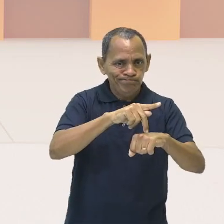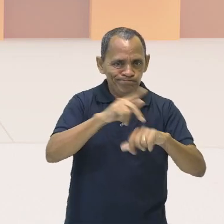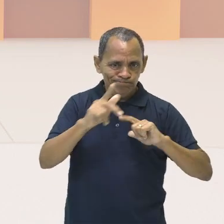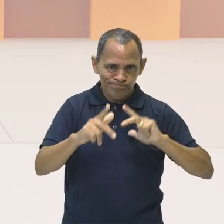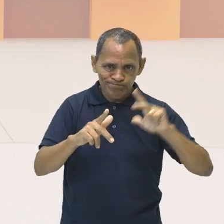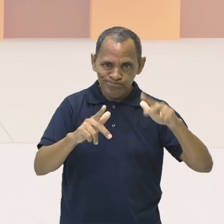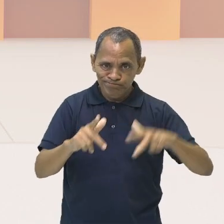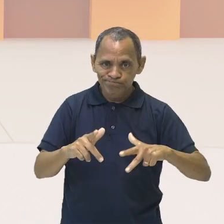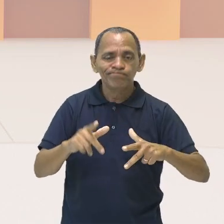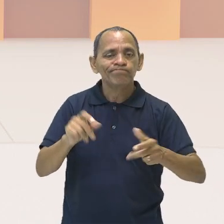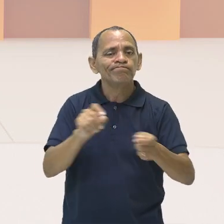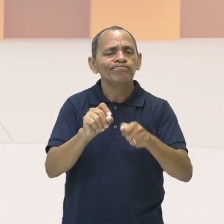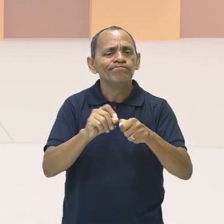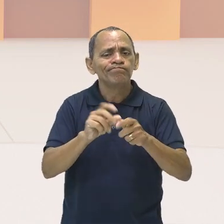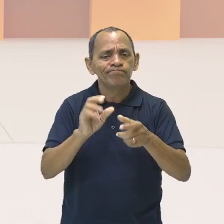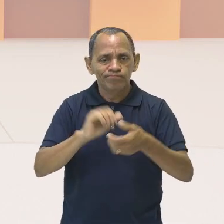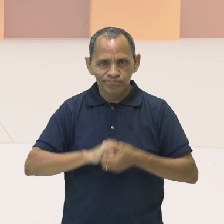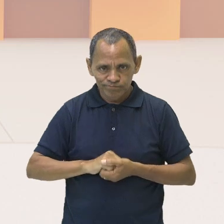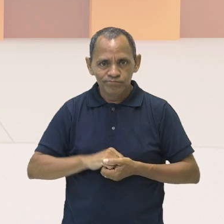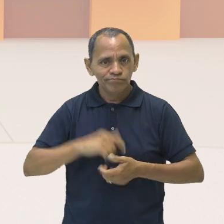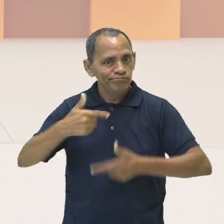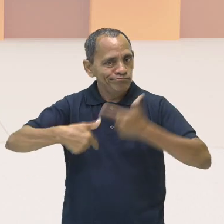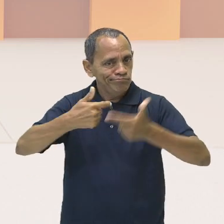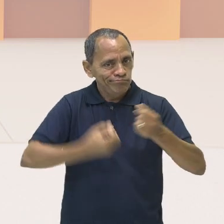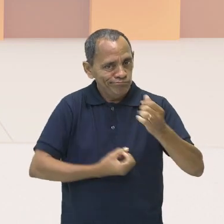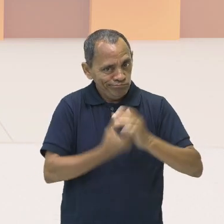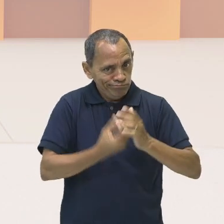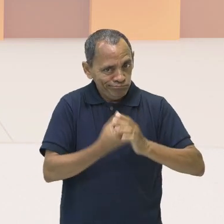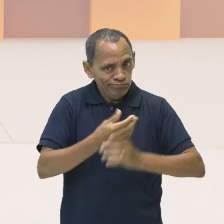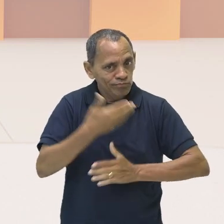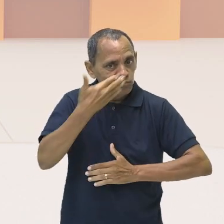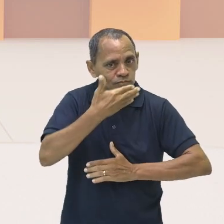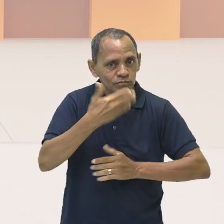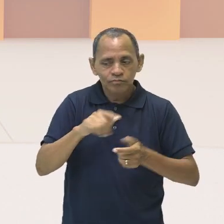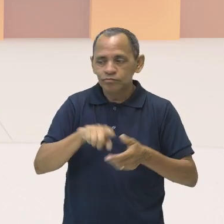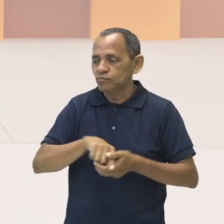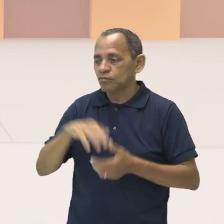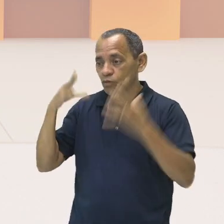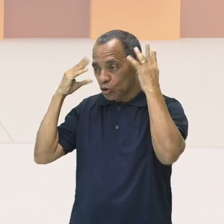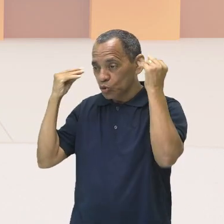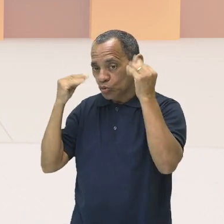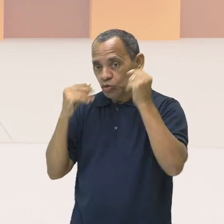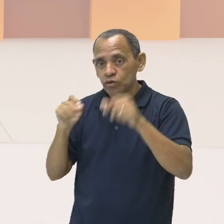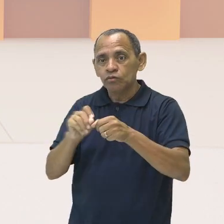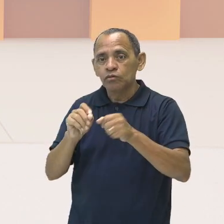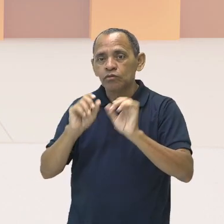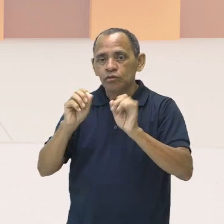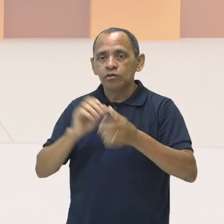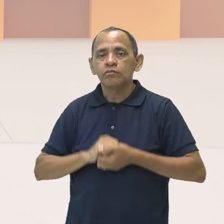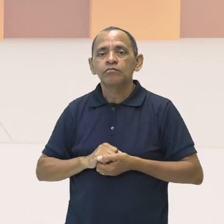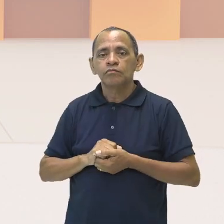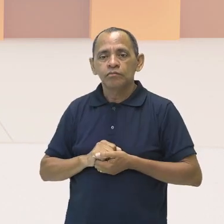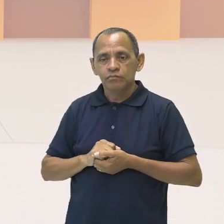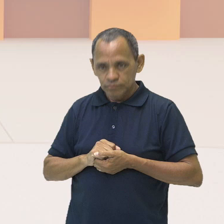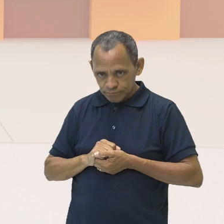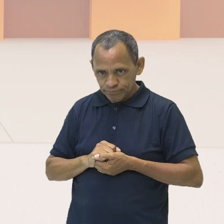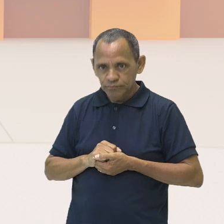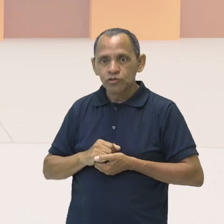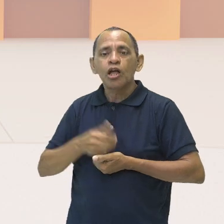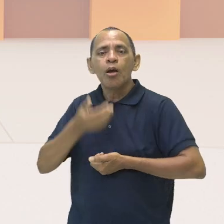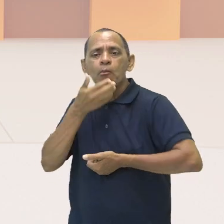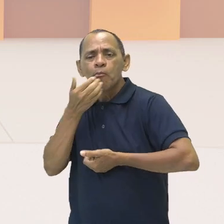fazia todo o trabalho de produção do açúcar e a Holanda fazia o refinamento e